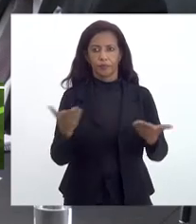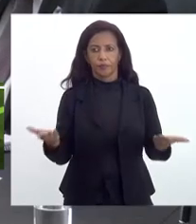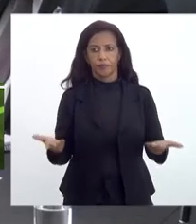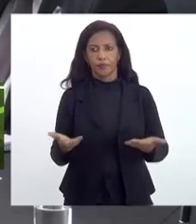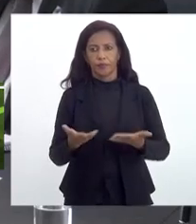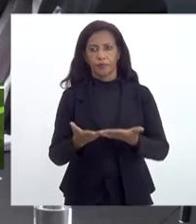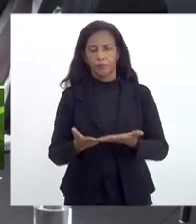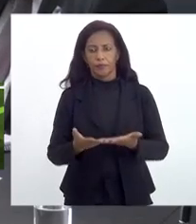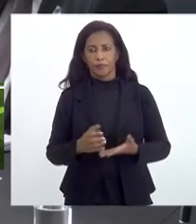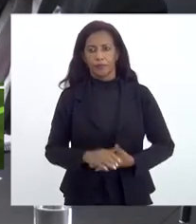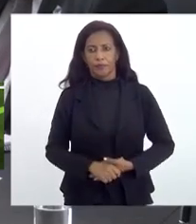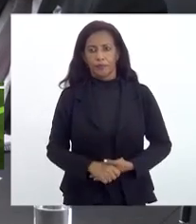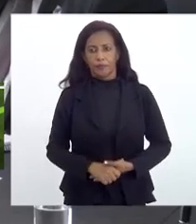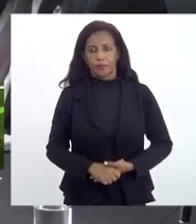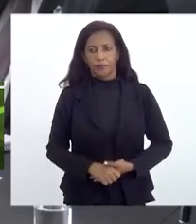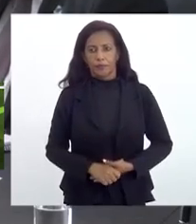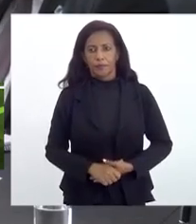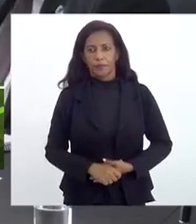dia,